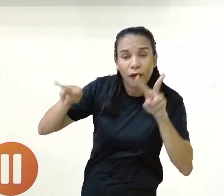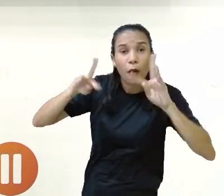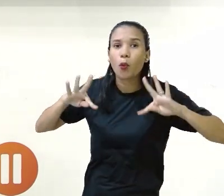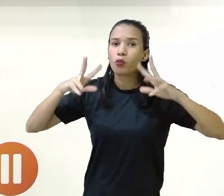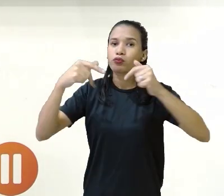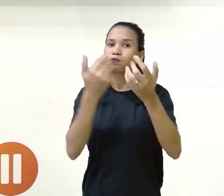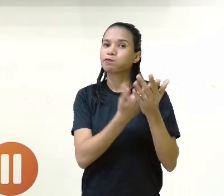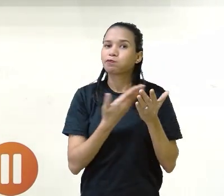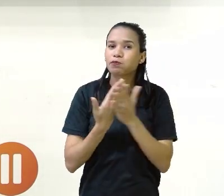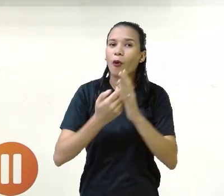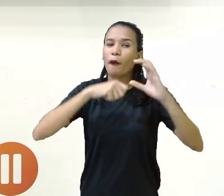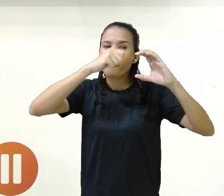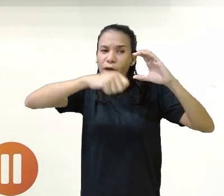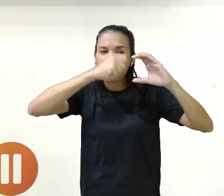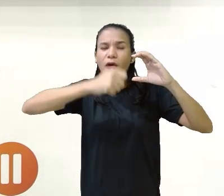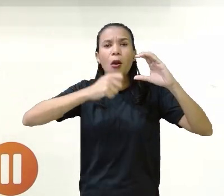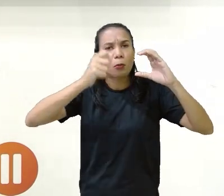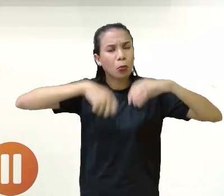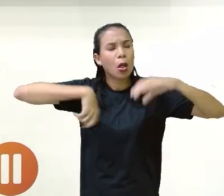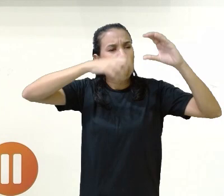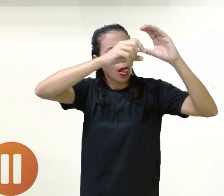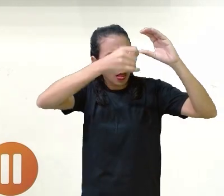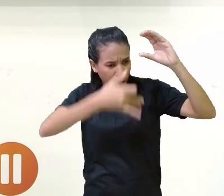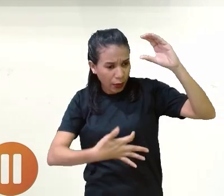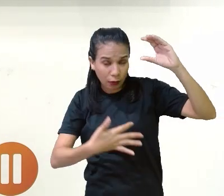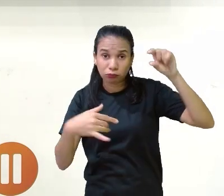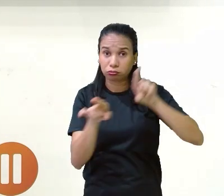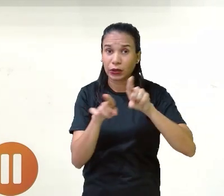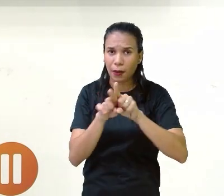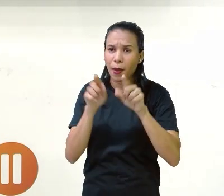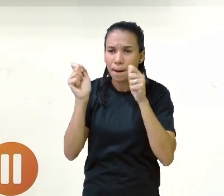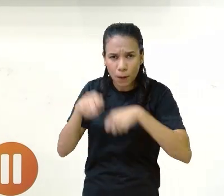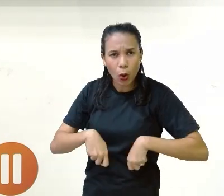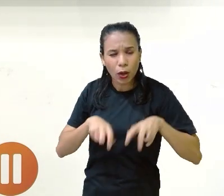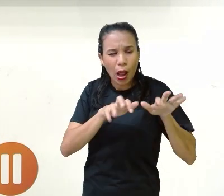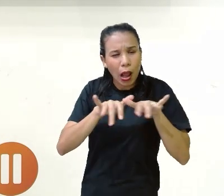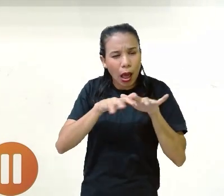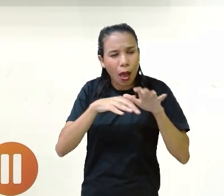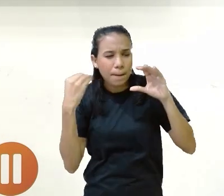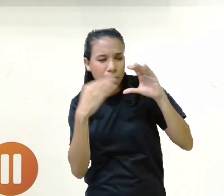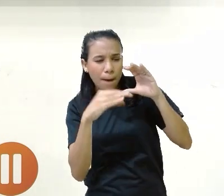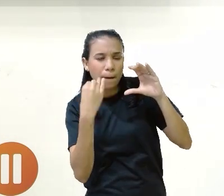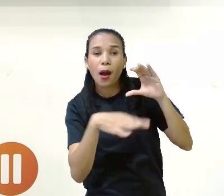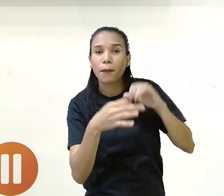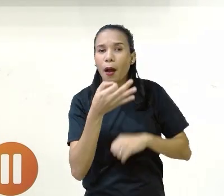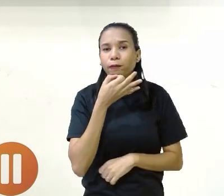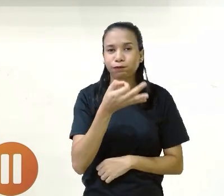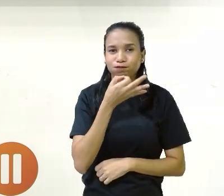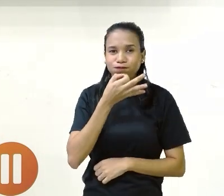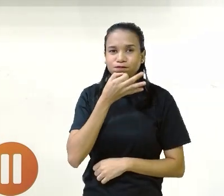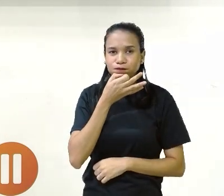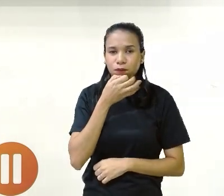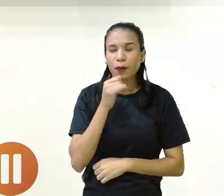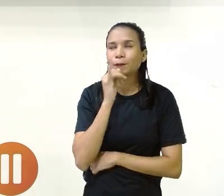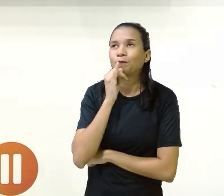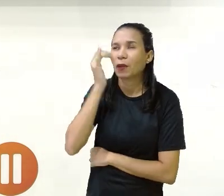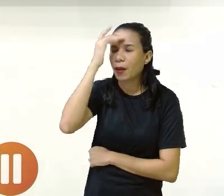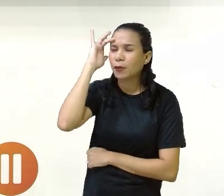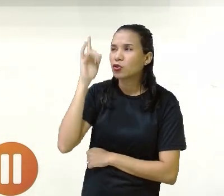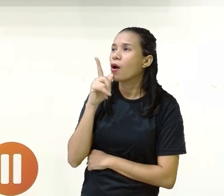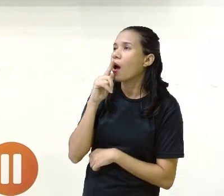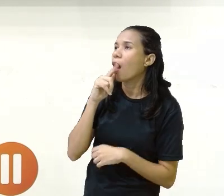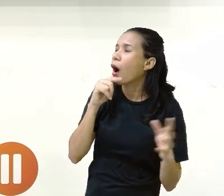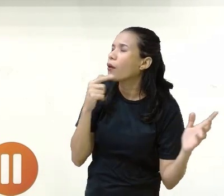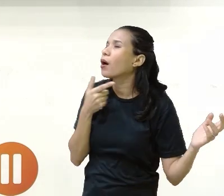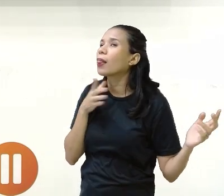você também pode deixar seu comentário, além de assistir às aulas várias vezes. Às vezes você vai beber uma água e perde,